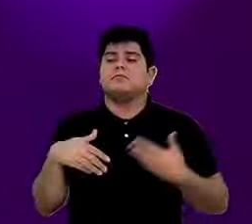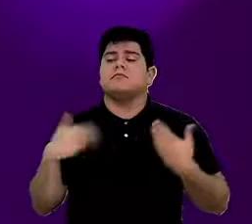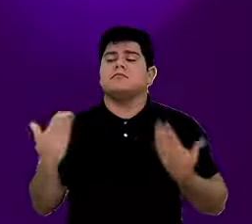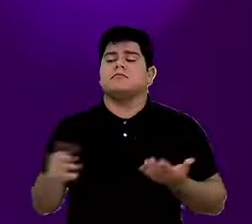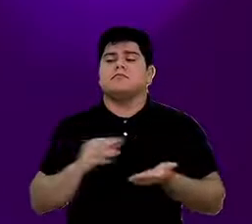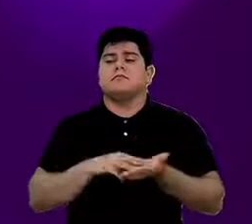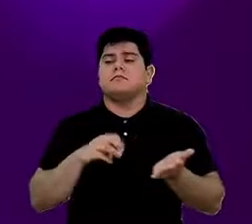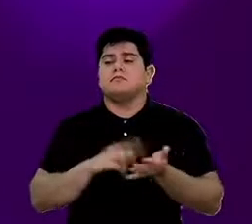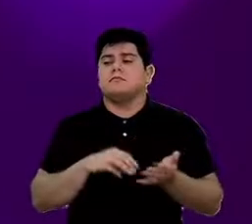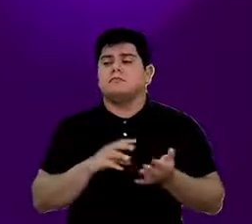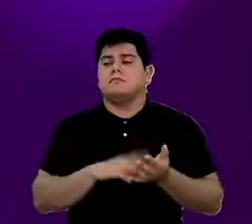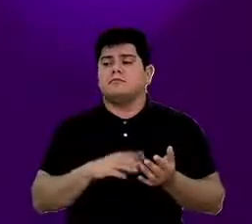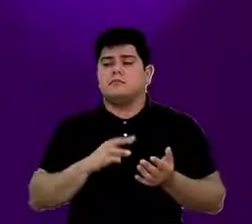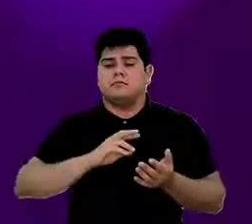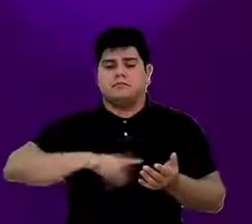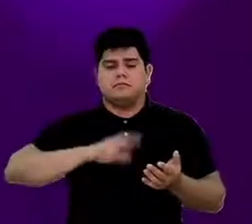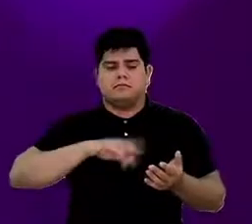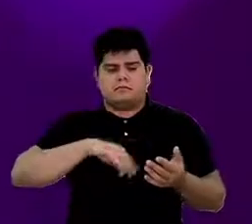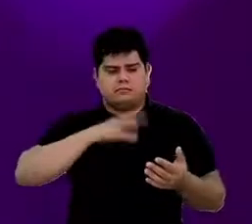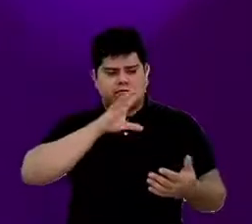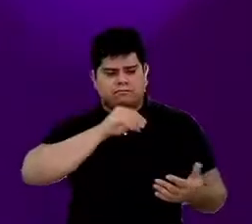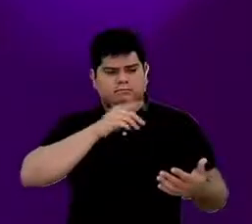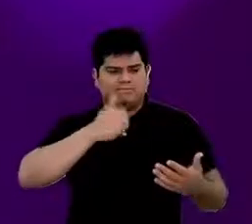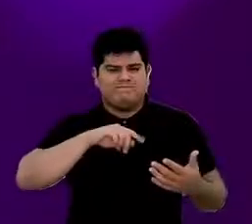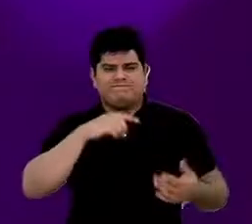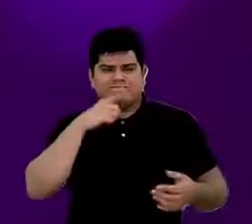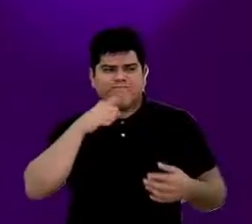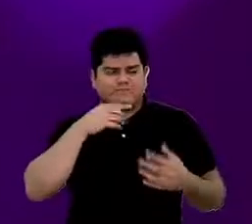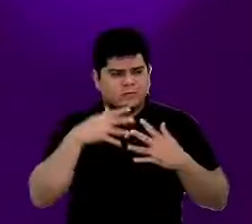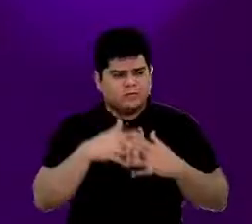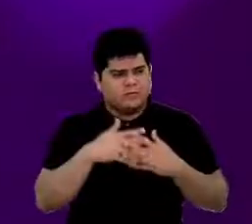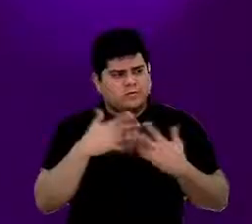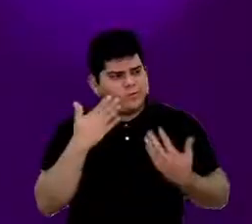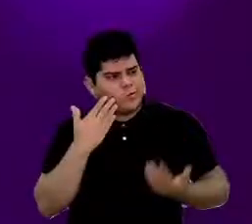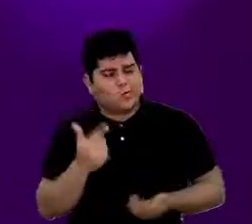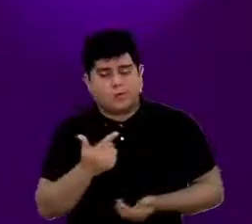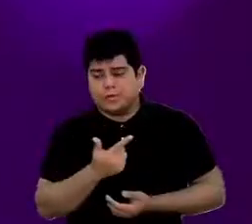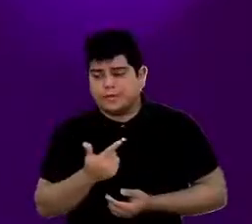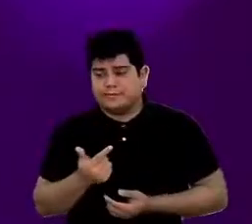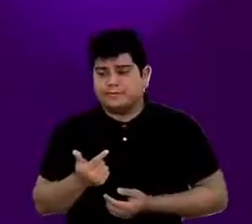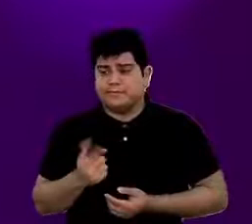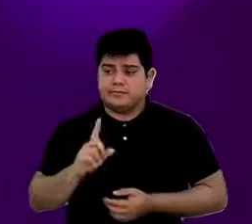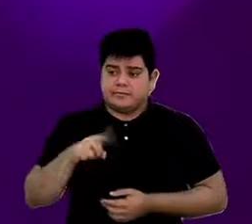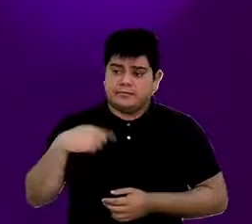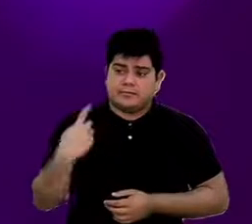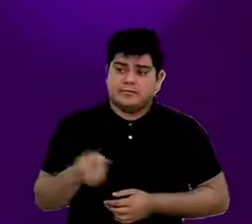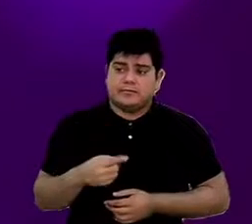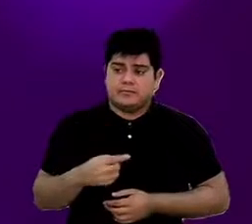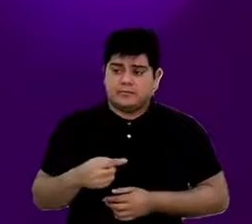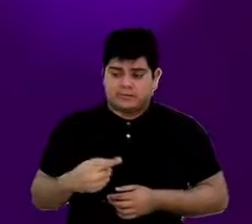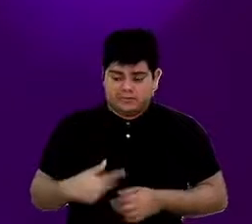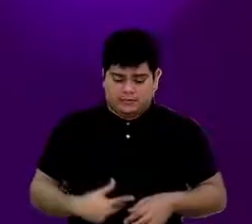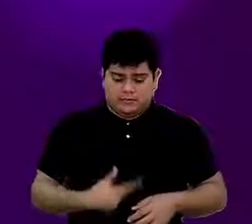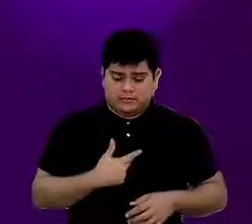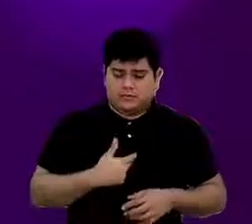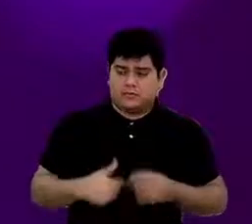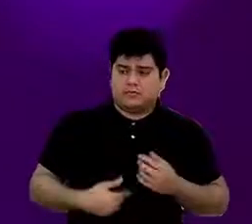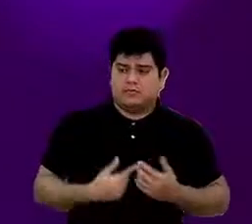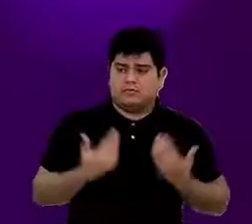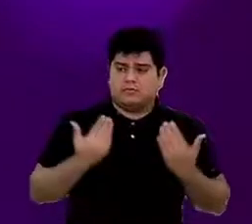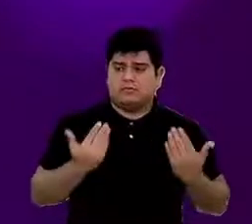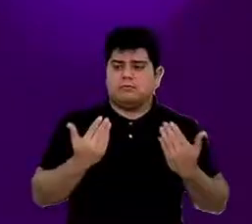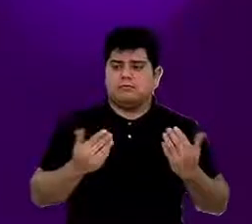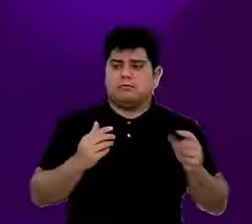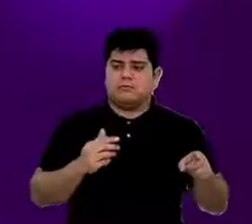métodos não invasivos forem conclusivos ou não estão presentes após a realização de um cateterismo, e nós temos dúvidas